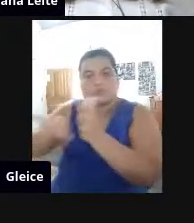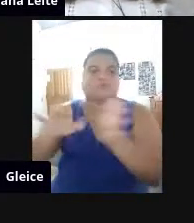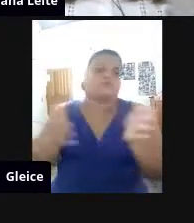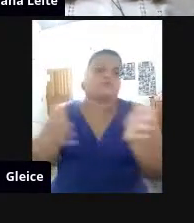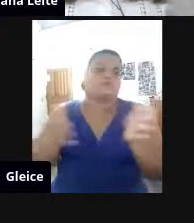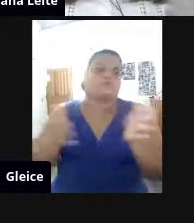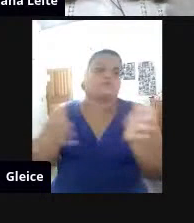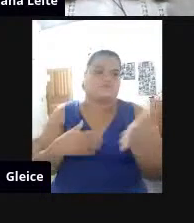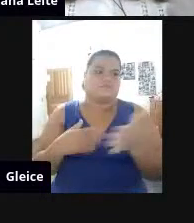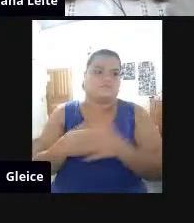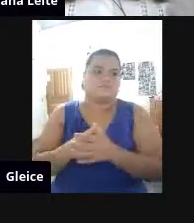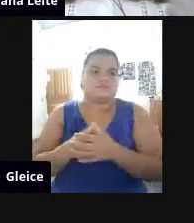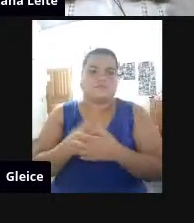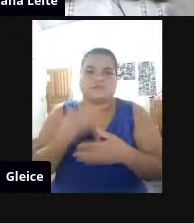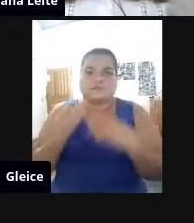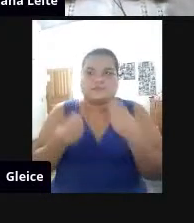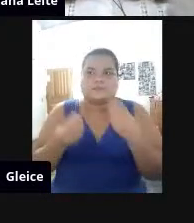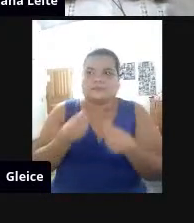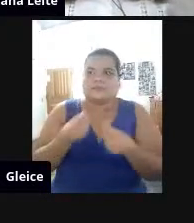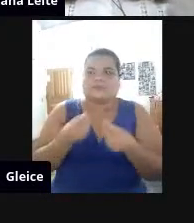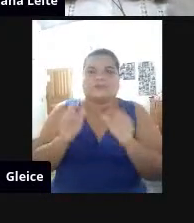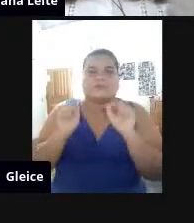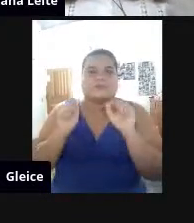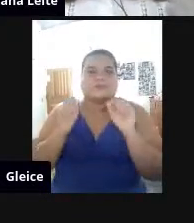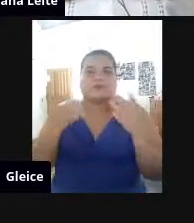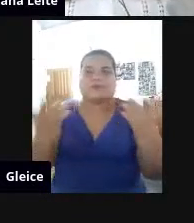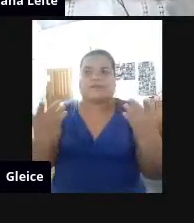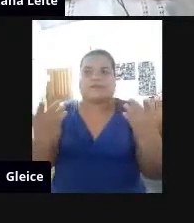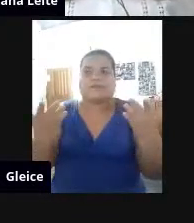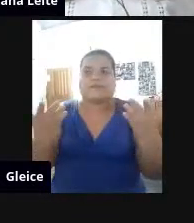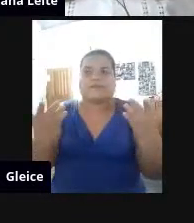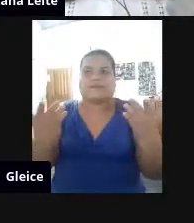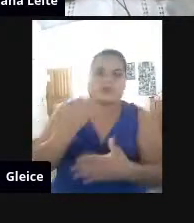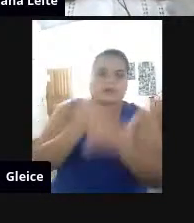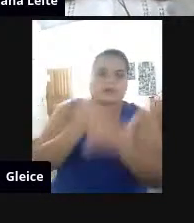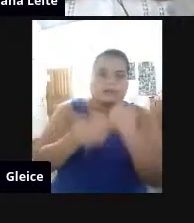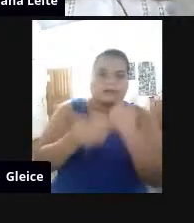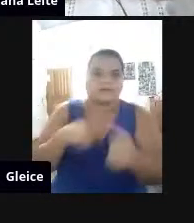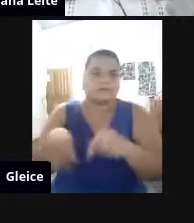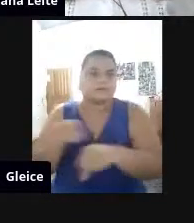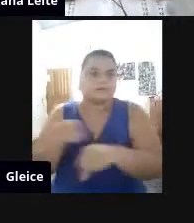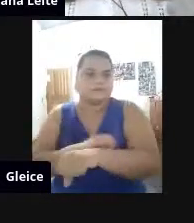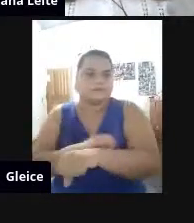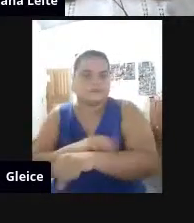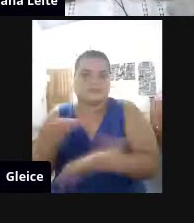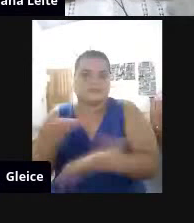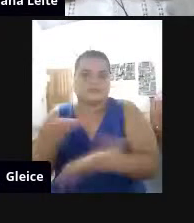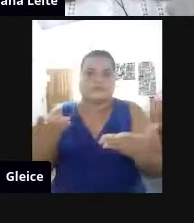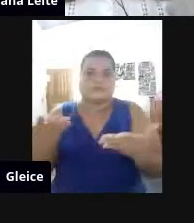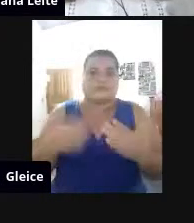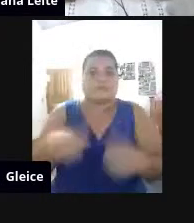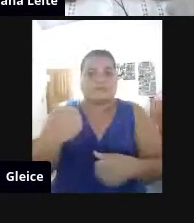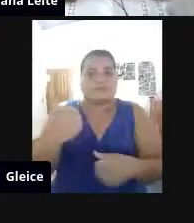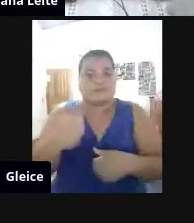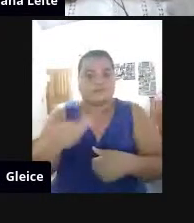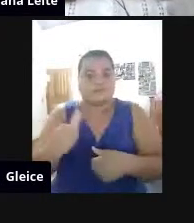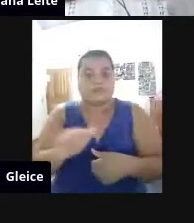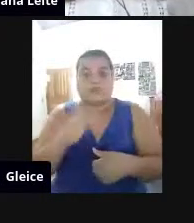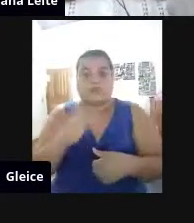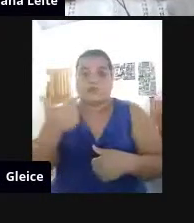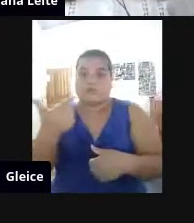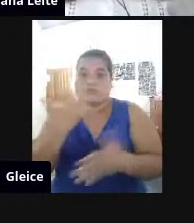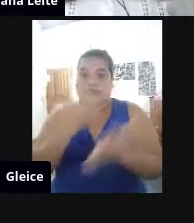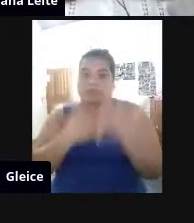alimento que essa criança tem alergia, né, IgE mediada. Avaliar também outros alimentos, né, que possam